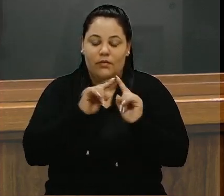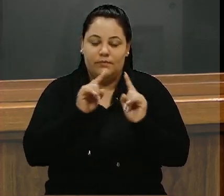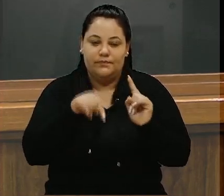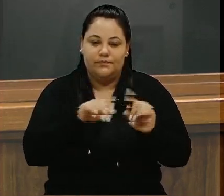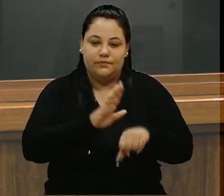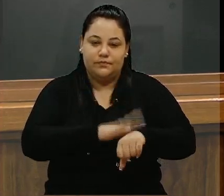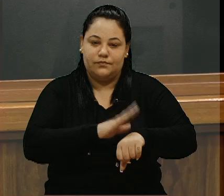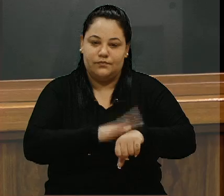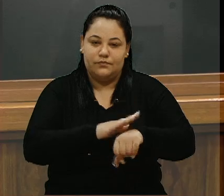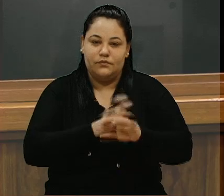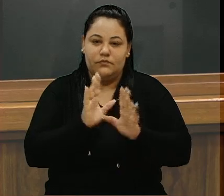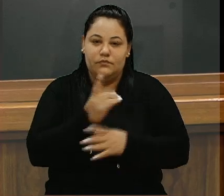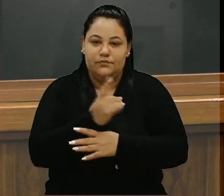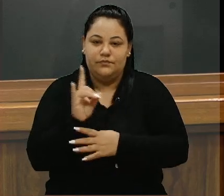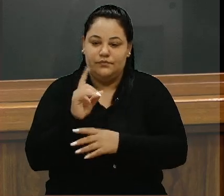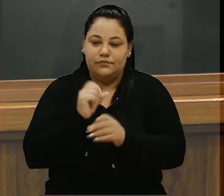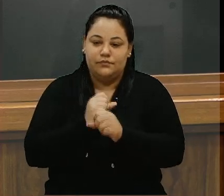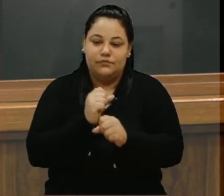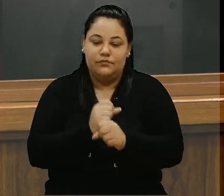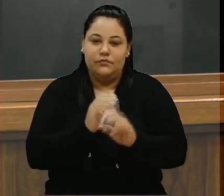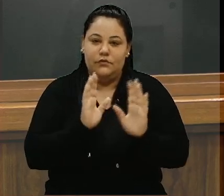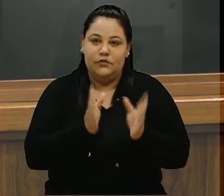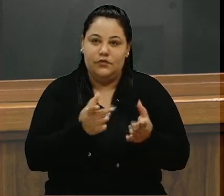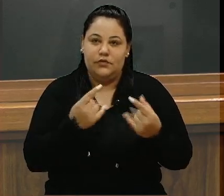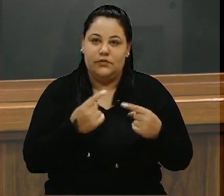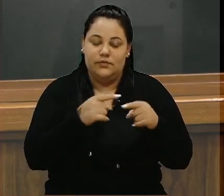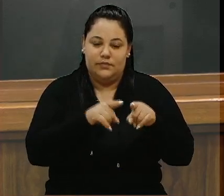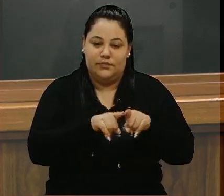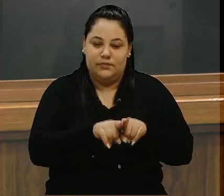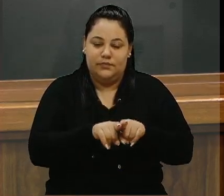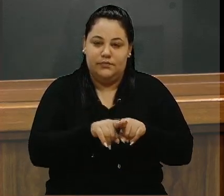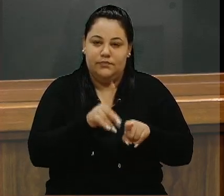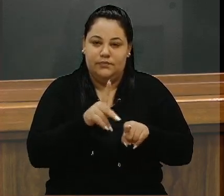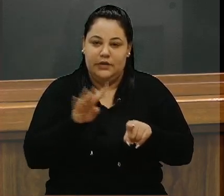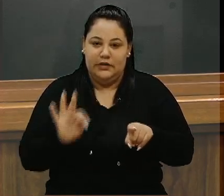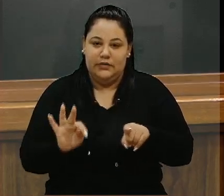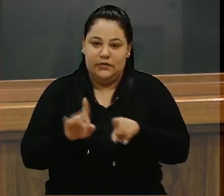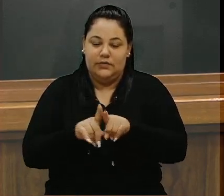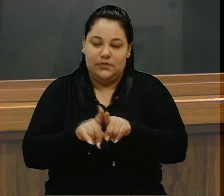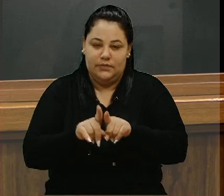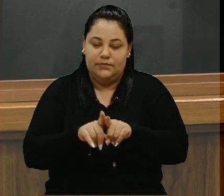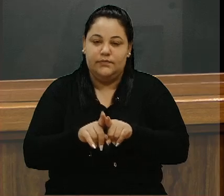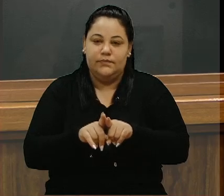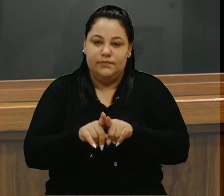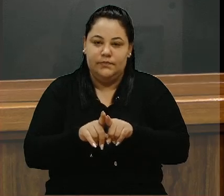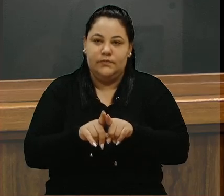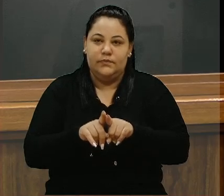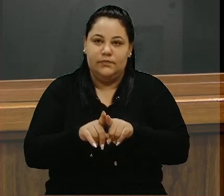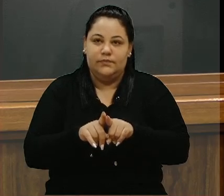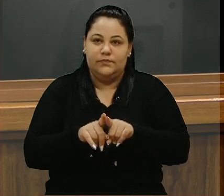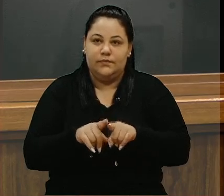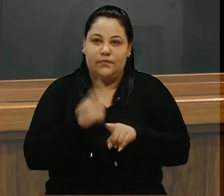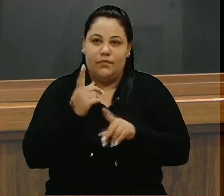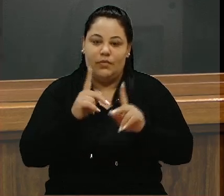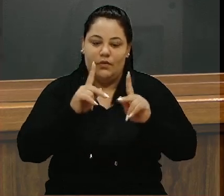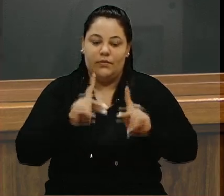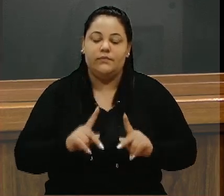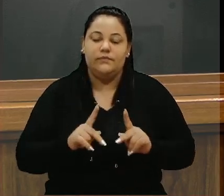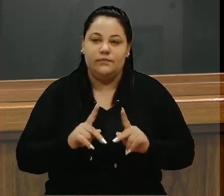nos últimos anos, estava afiliada ao Partido dos Trabalhadores, das Trabalhadoras, e uma pessoa assim